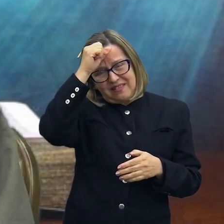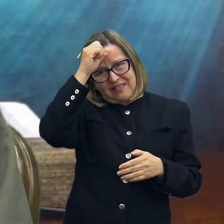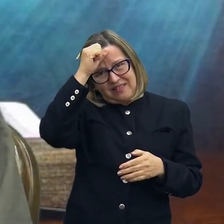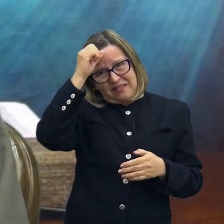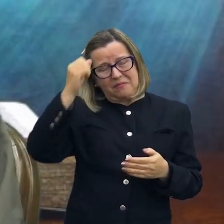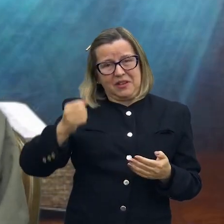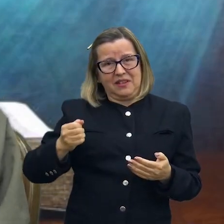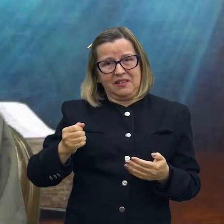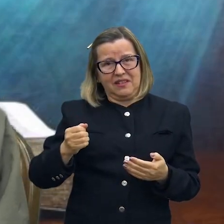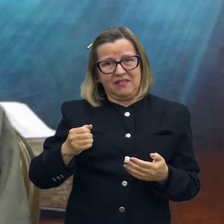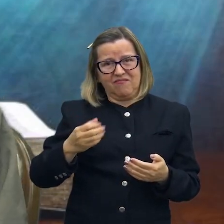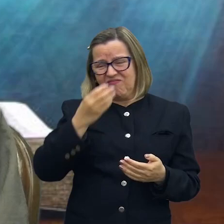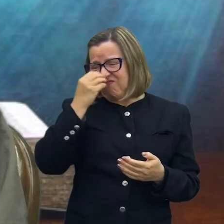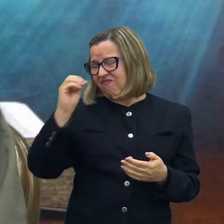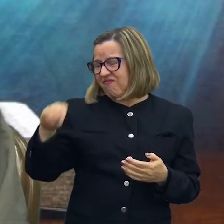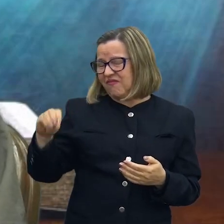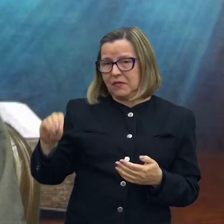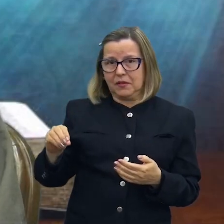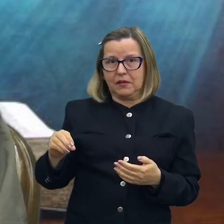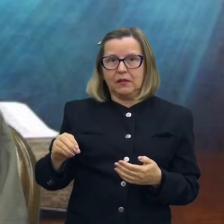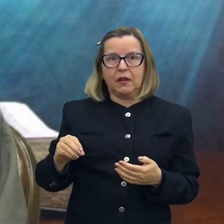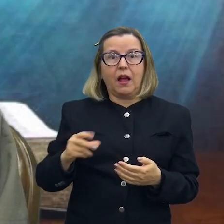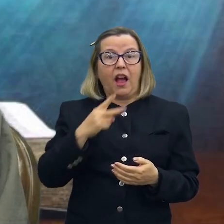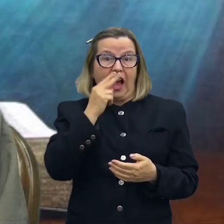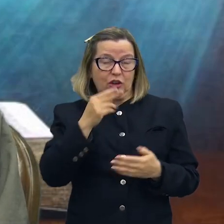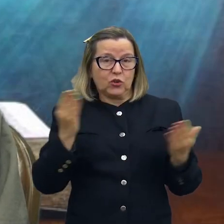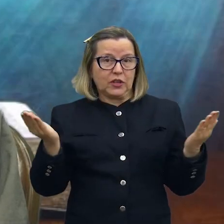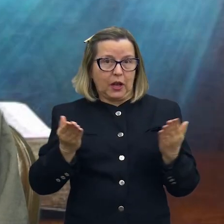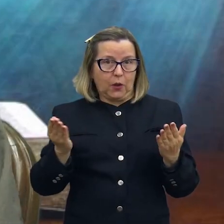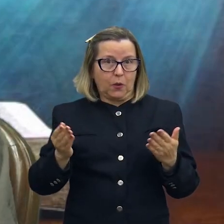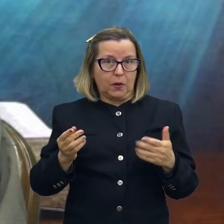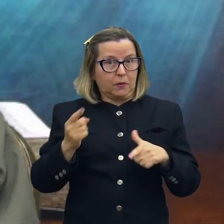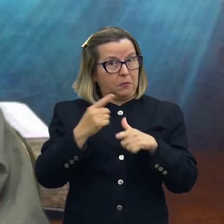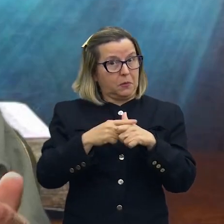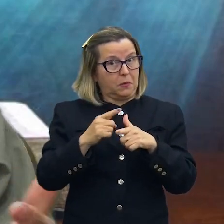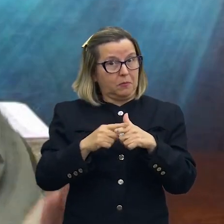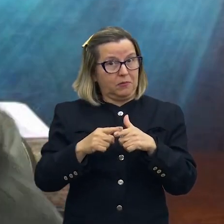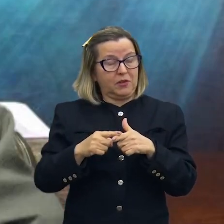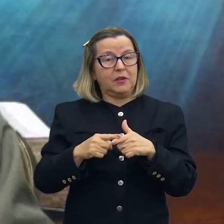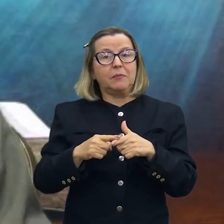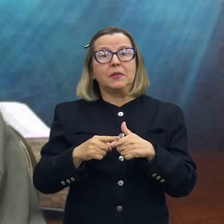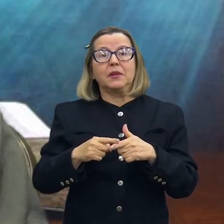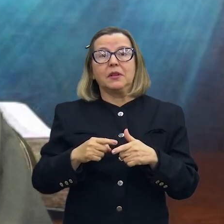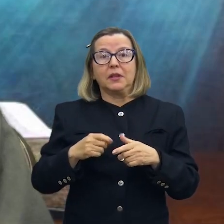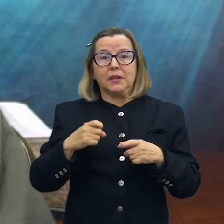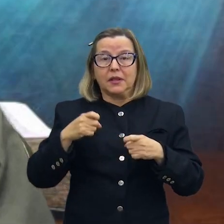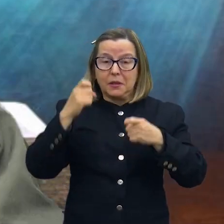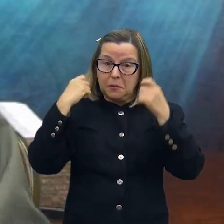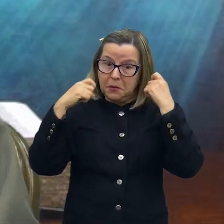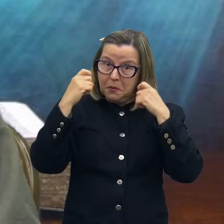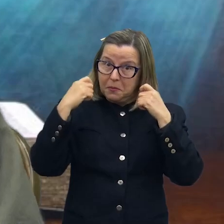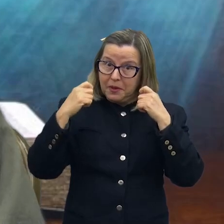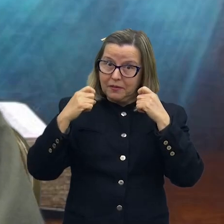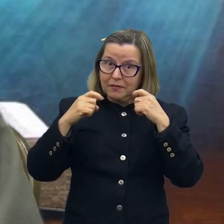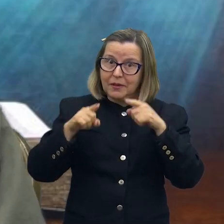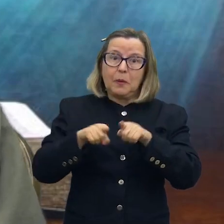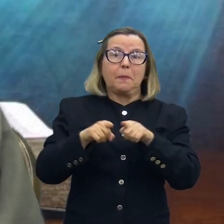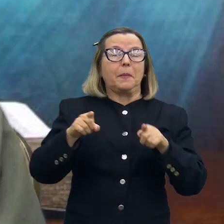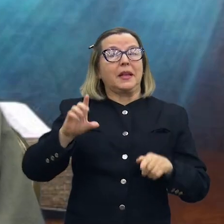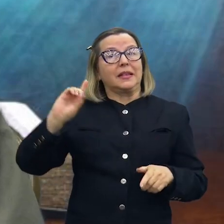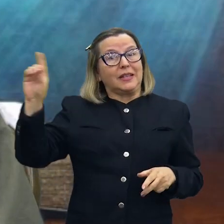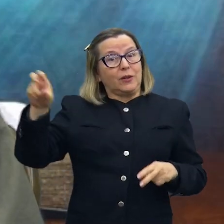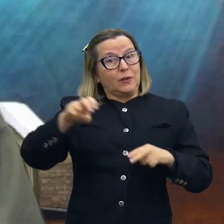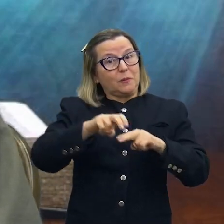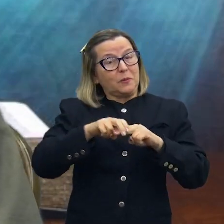estão agora? Falei, certamente estão muito preocupados. Porque Deus, amando-os, permitiu que eles ficassem aquelas